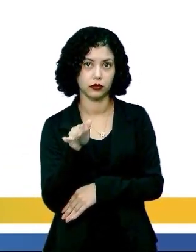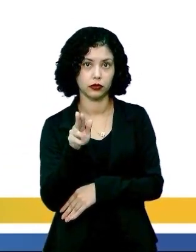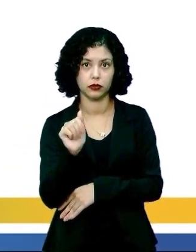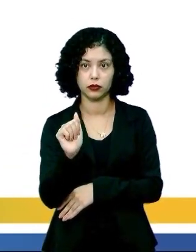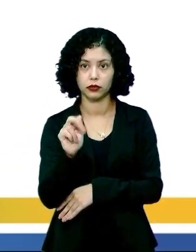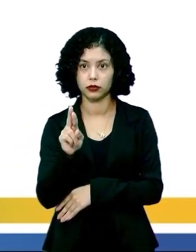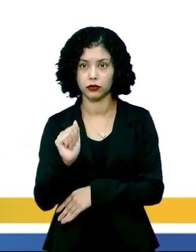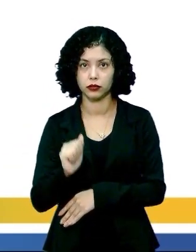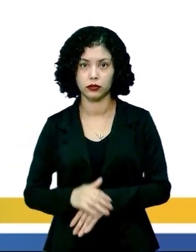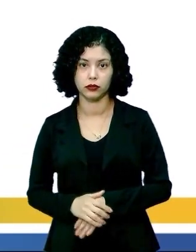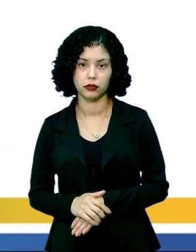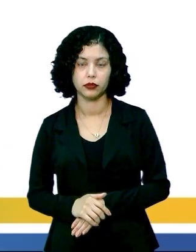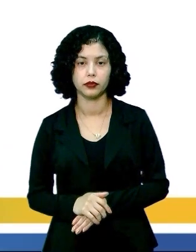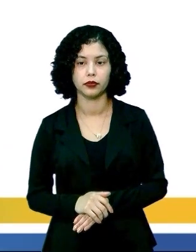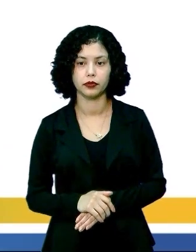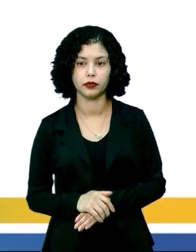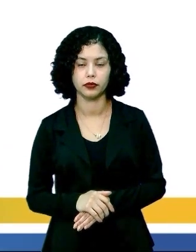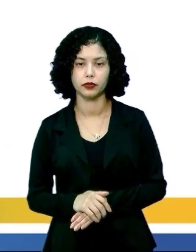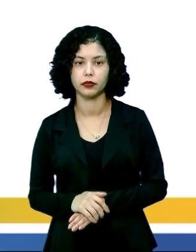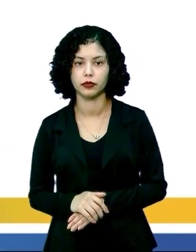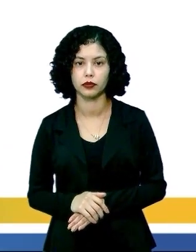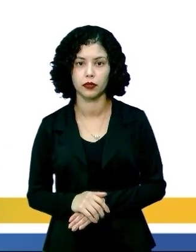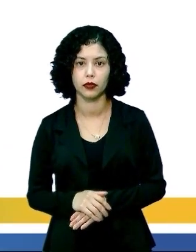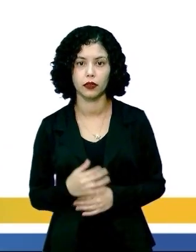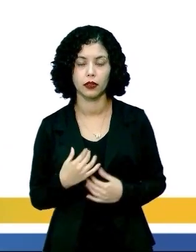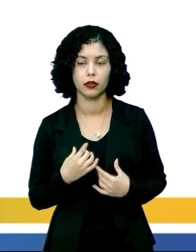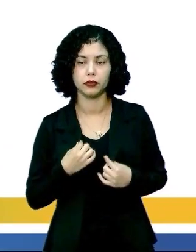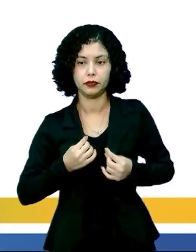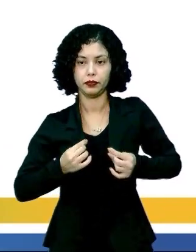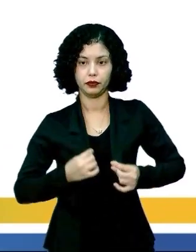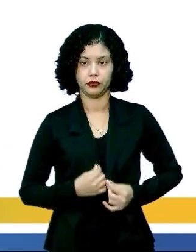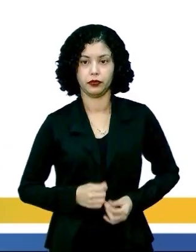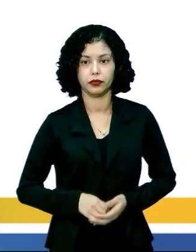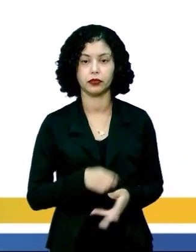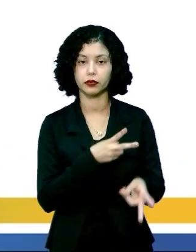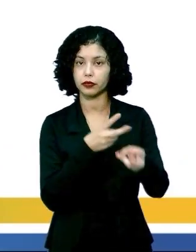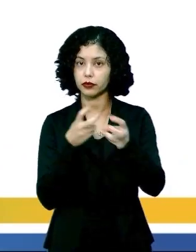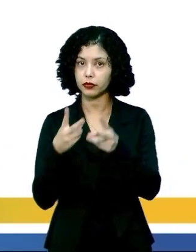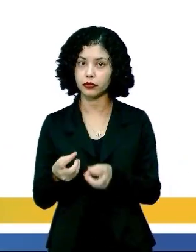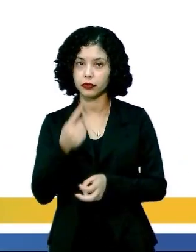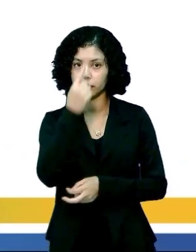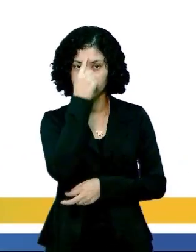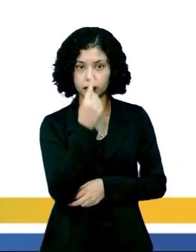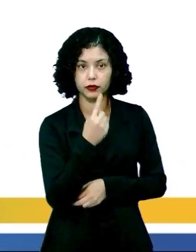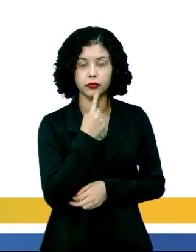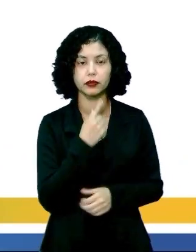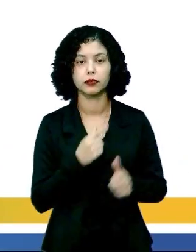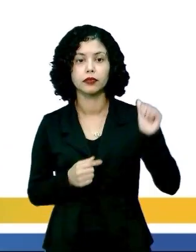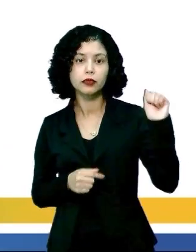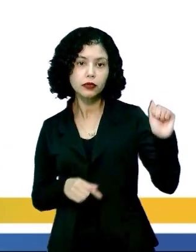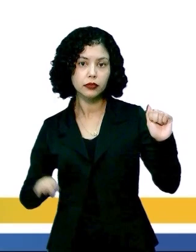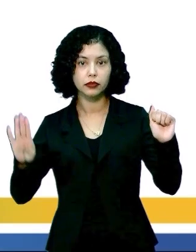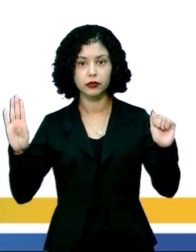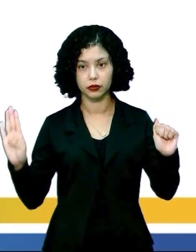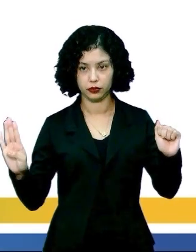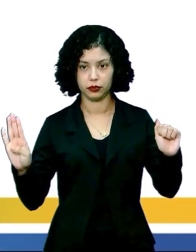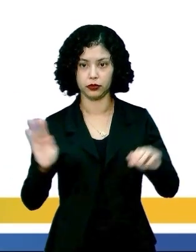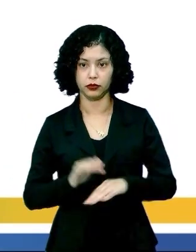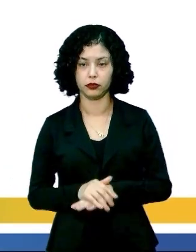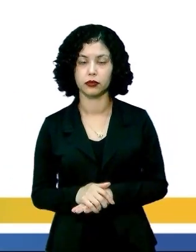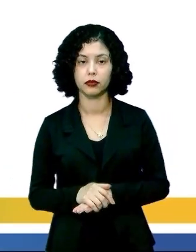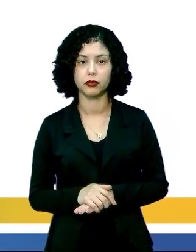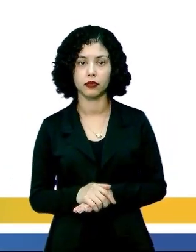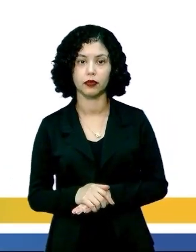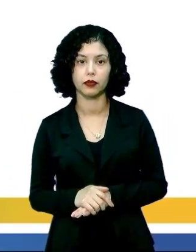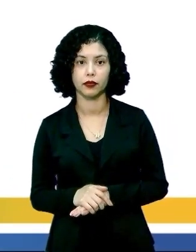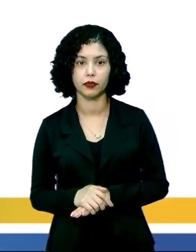uma função sobrejetora. Como assim? Observe aí, nós temos o primeiro ponto,